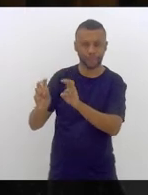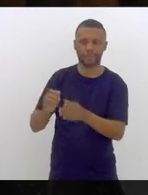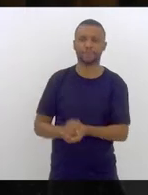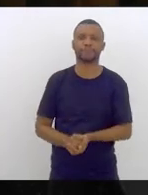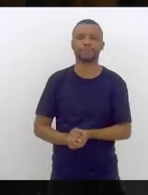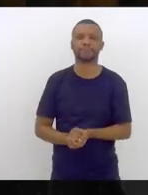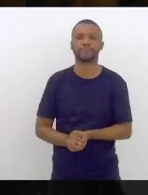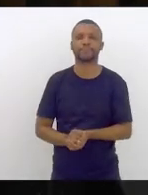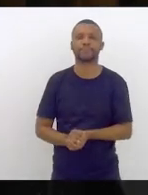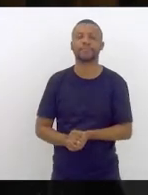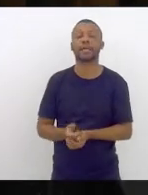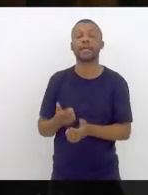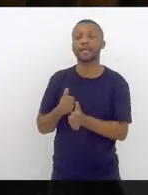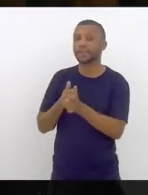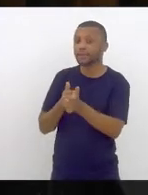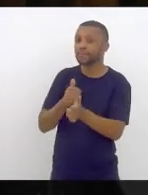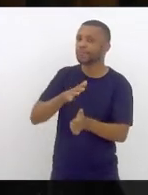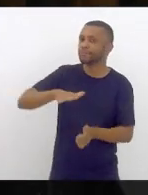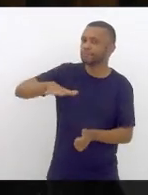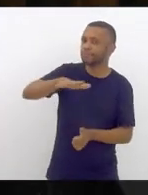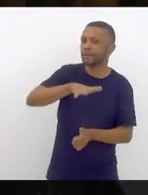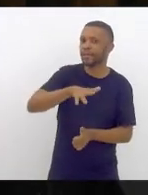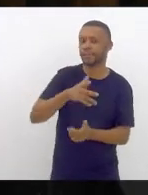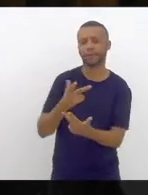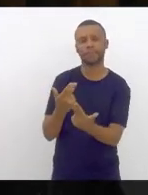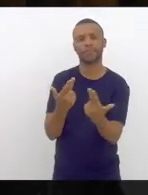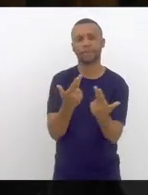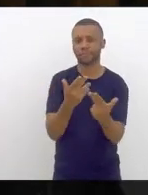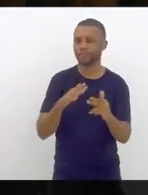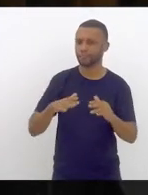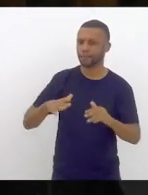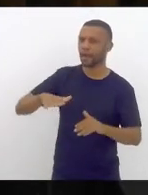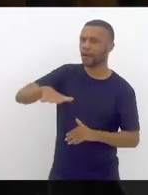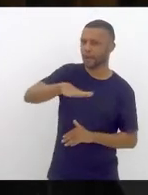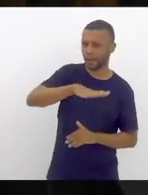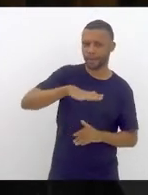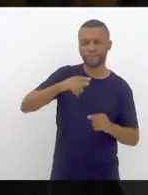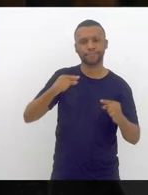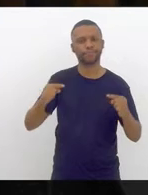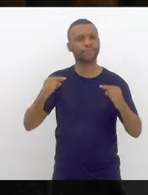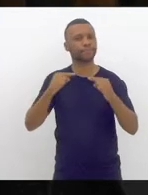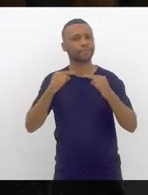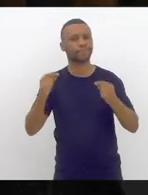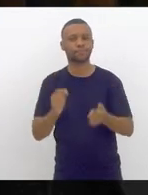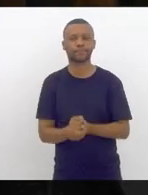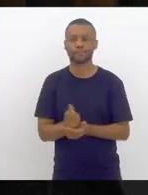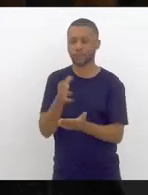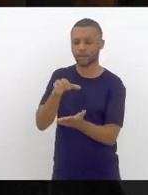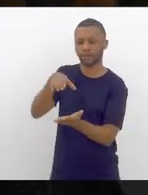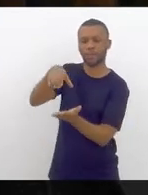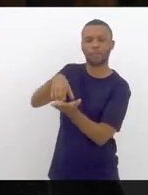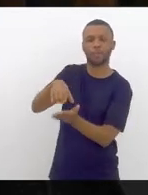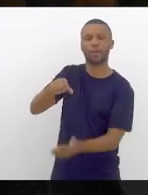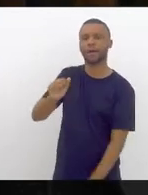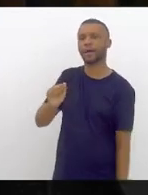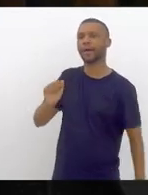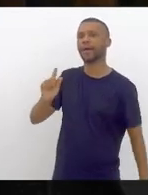esteira nessa mesma esteira a genésianesa